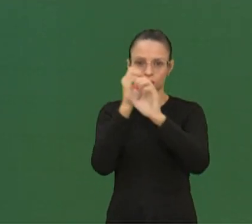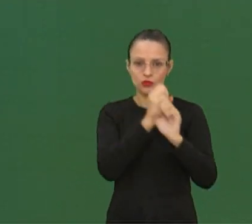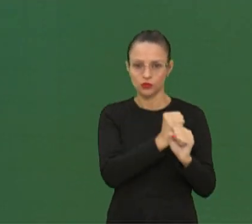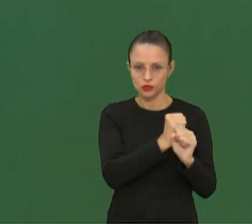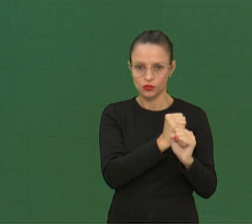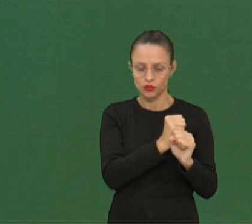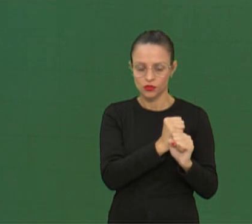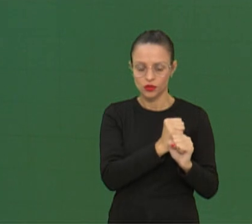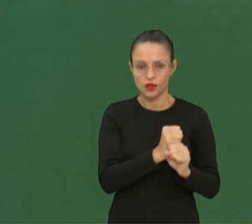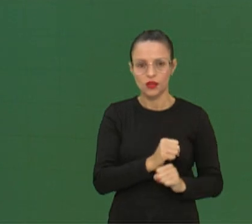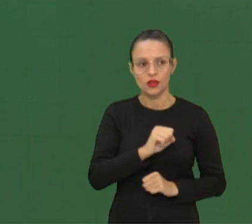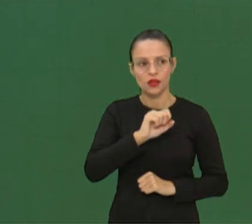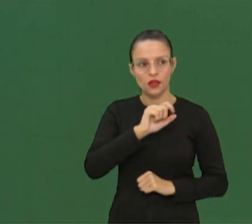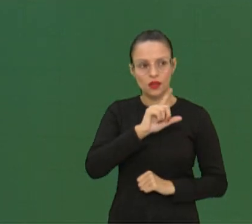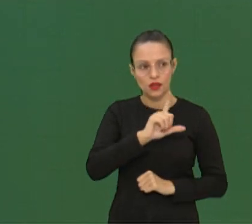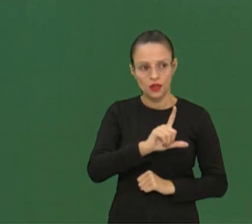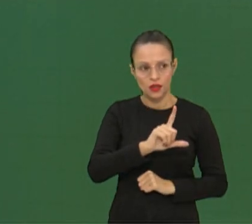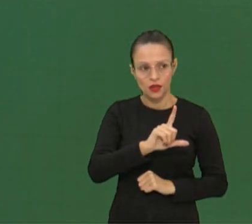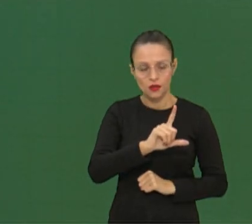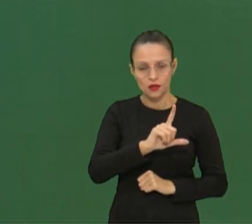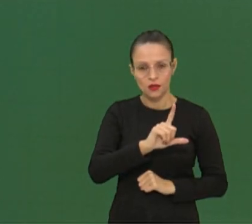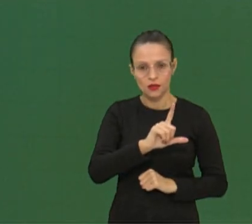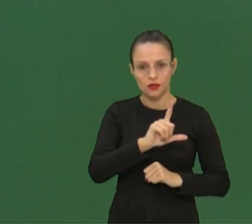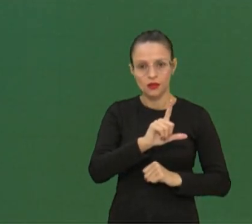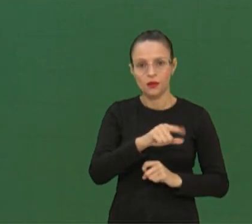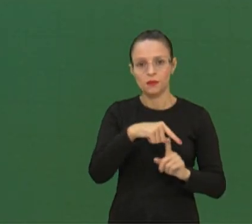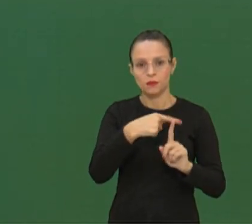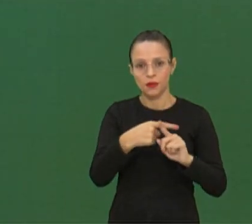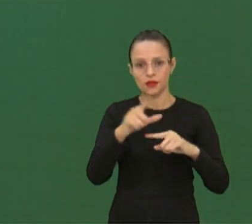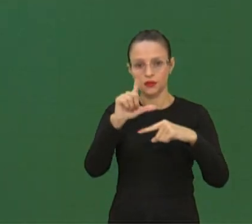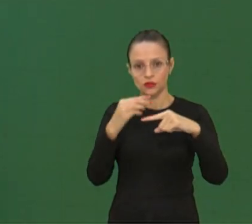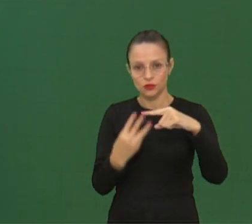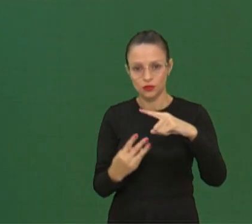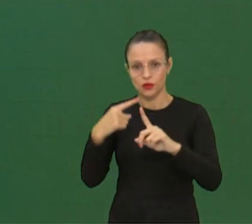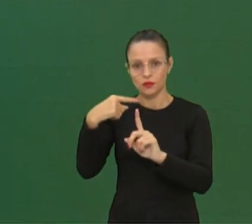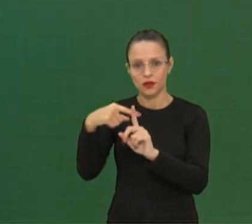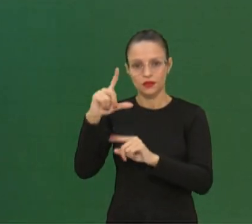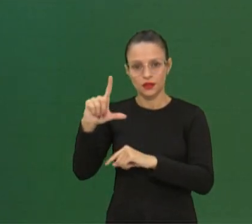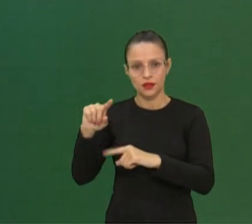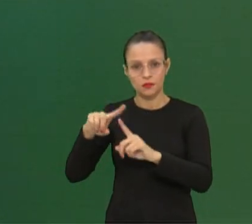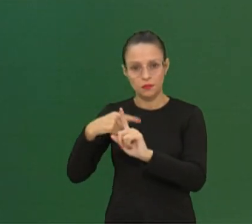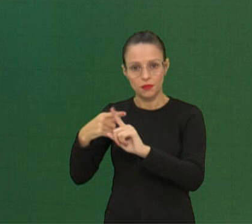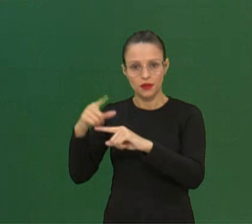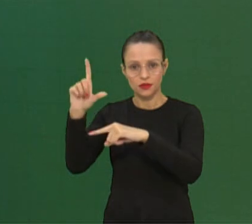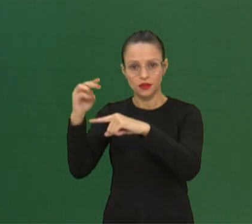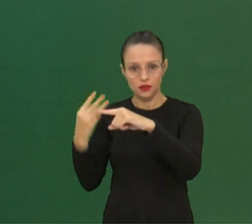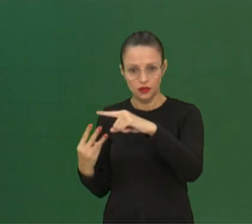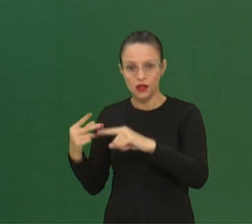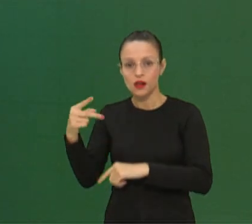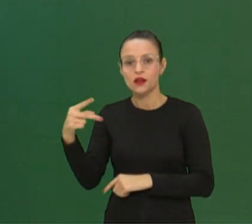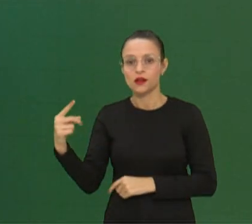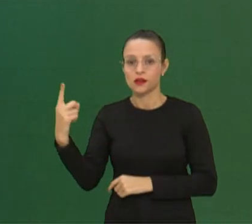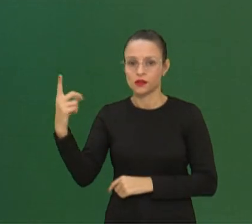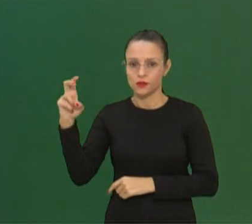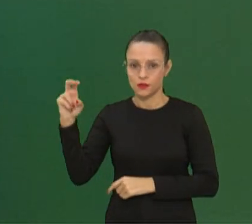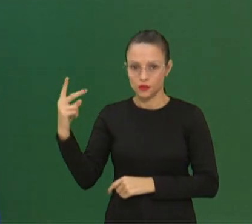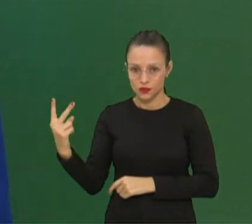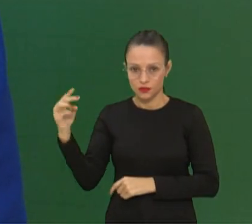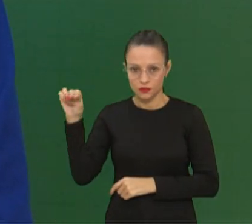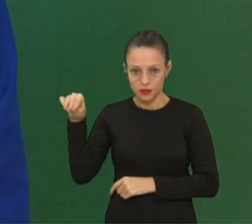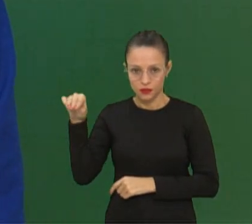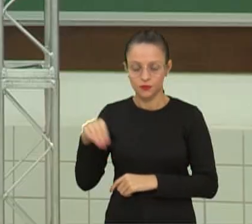L sobre 3 mais L, tem que me dar quanto? 152 metros. Então, vamos